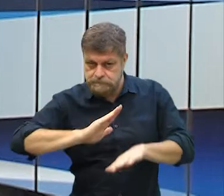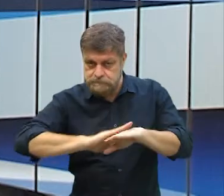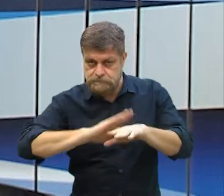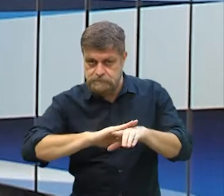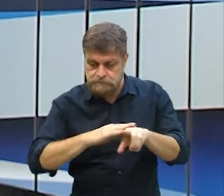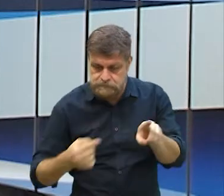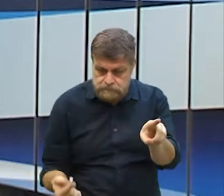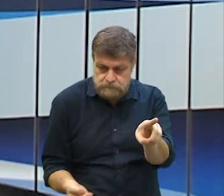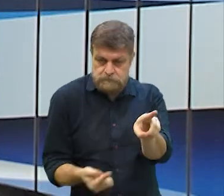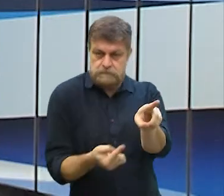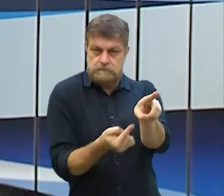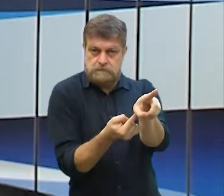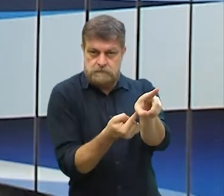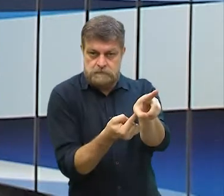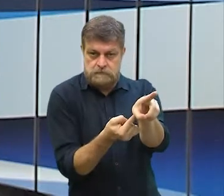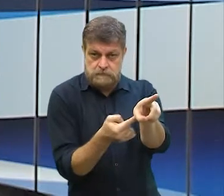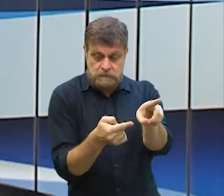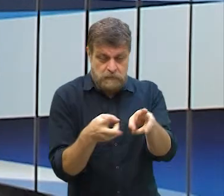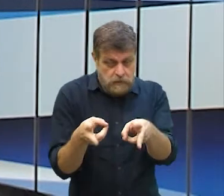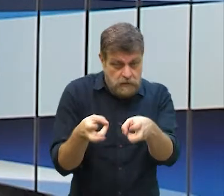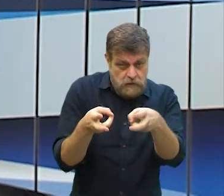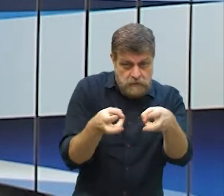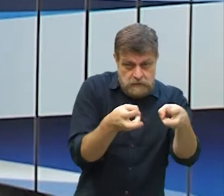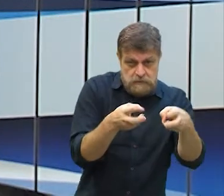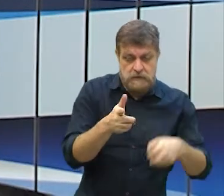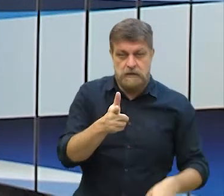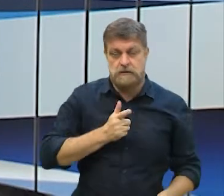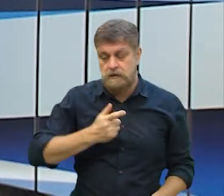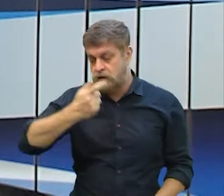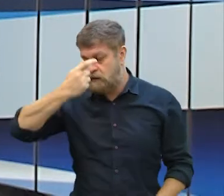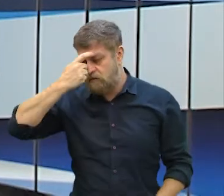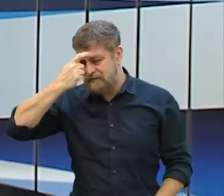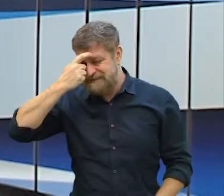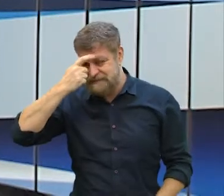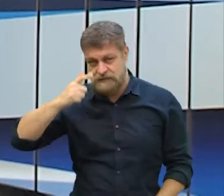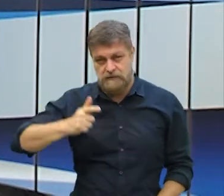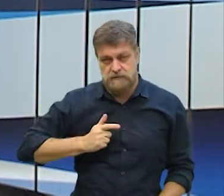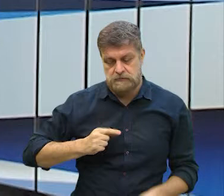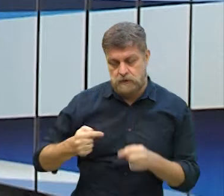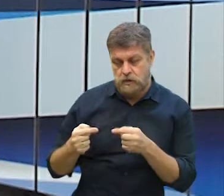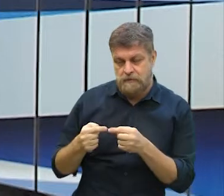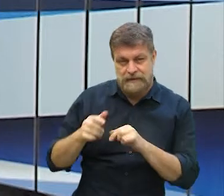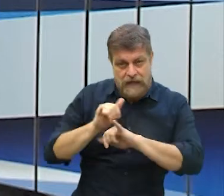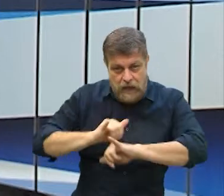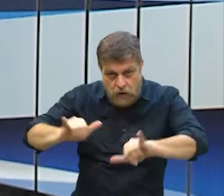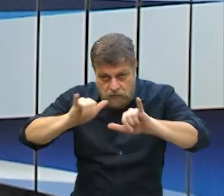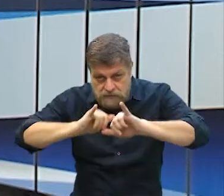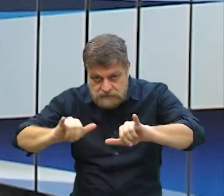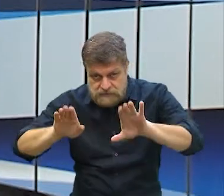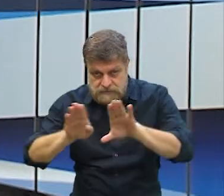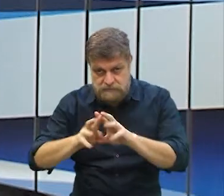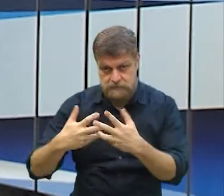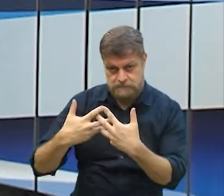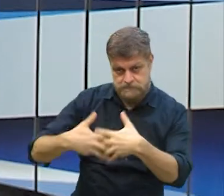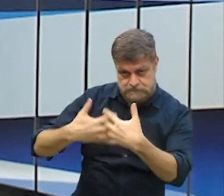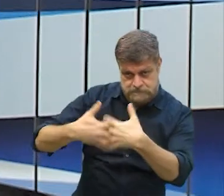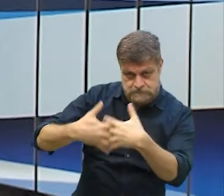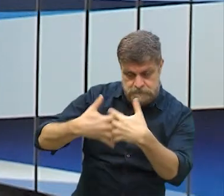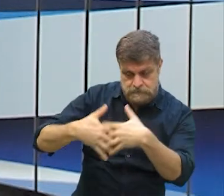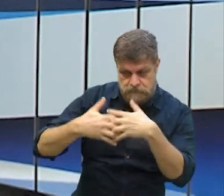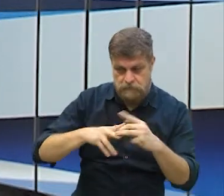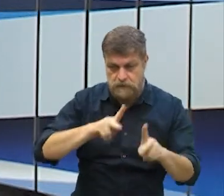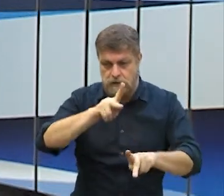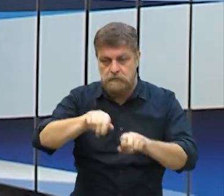homens estão realizando este exame. Você percebeu, então, essa consciência? Você atrela isso às campanhas